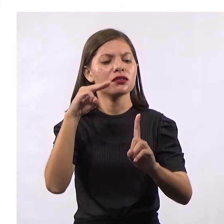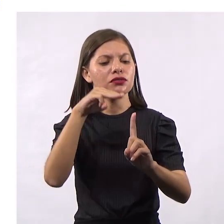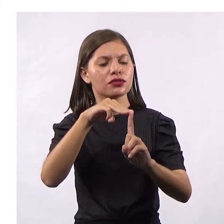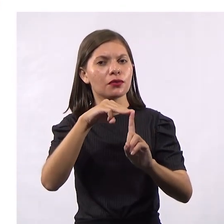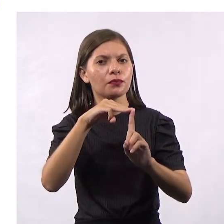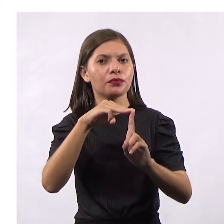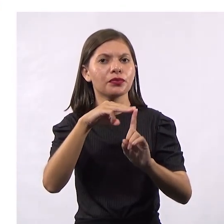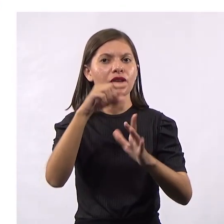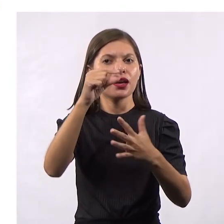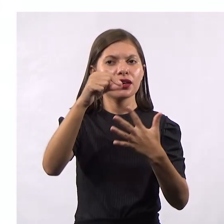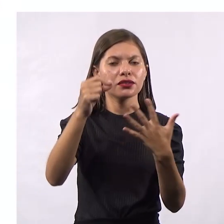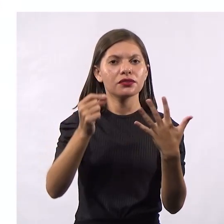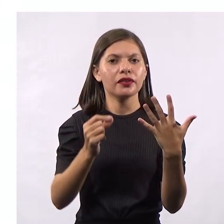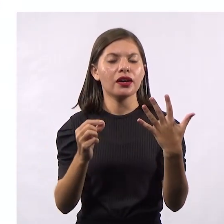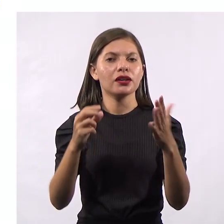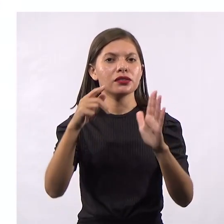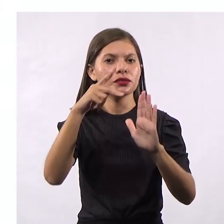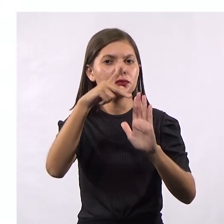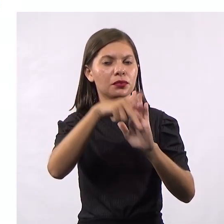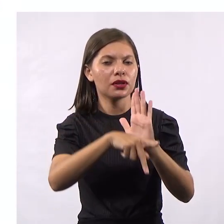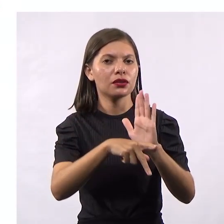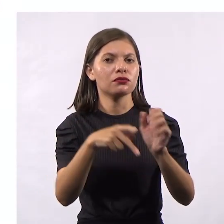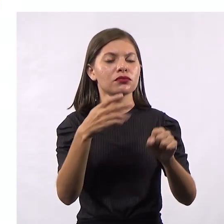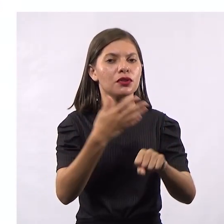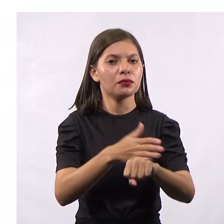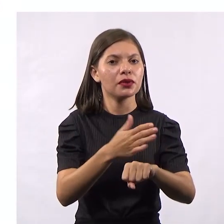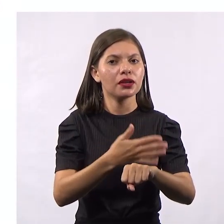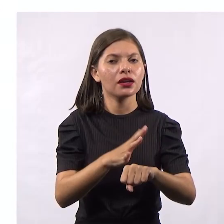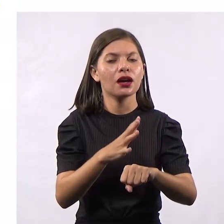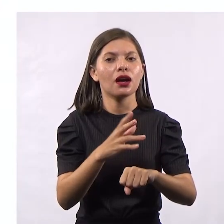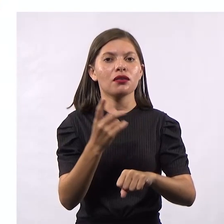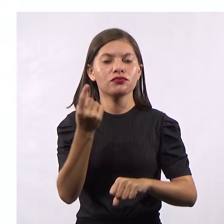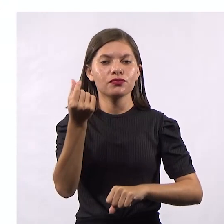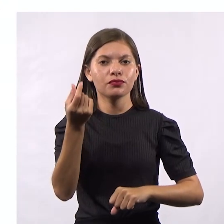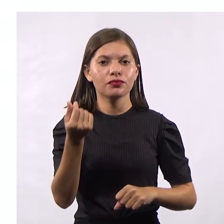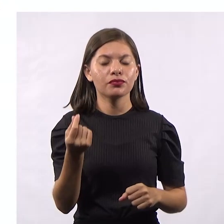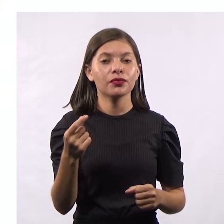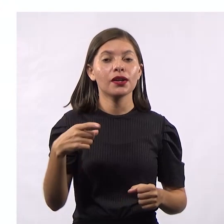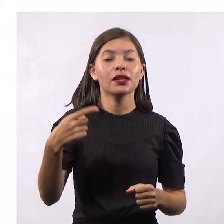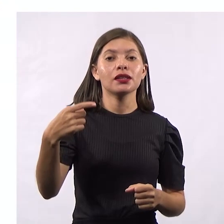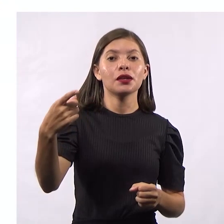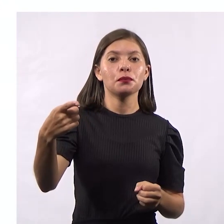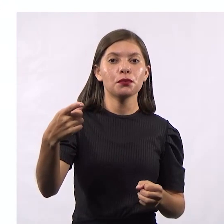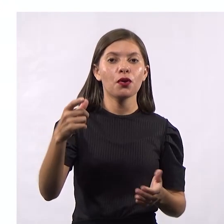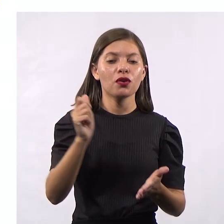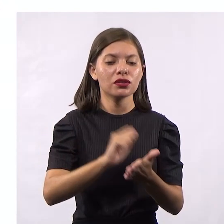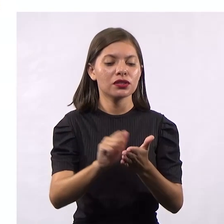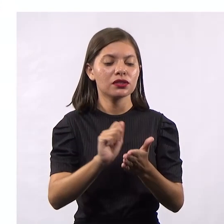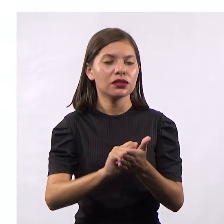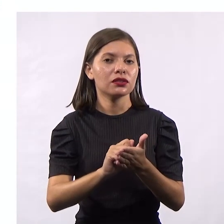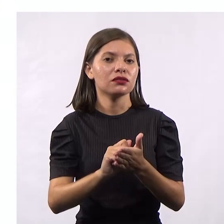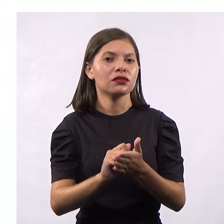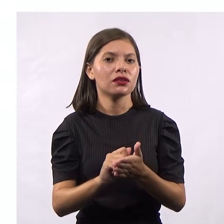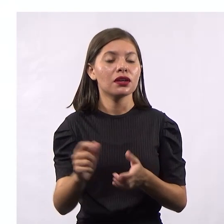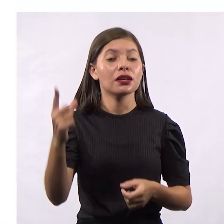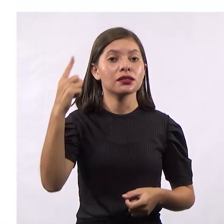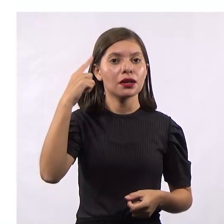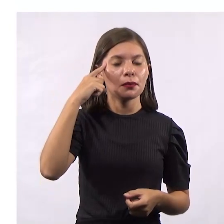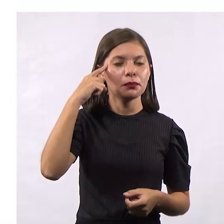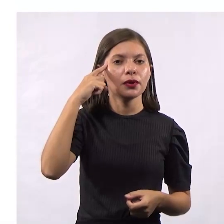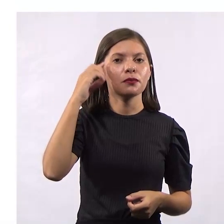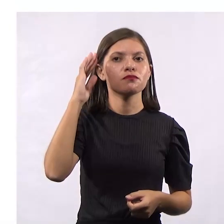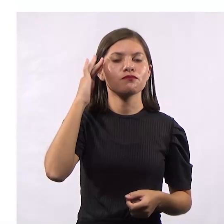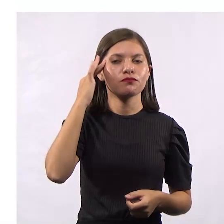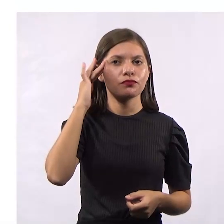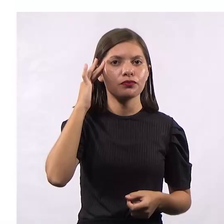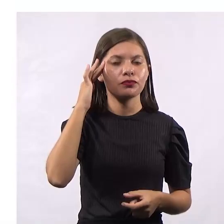e o plano de aplicação dos recursos financeiros, tá? E após a assinatura do convênio, o Poder Legislativo deve ter ciência dos termos